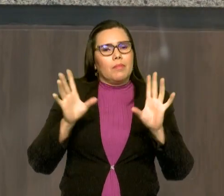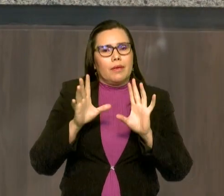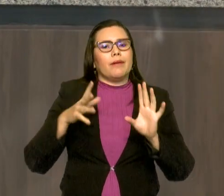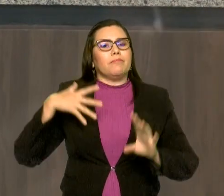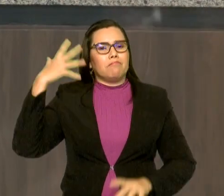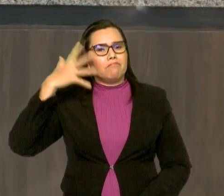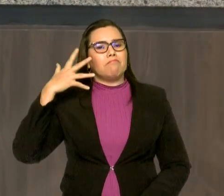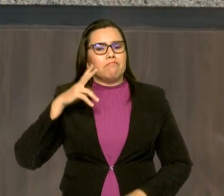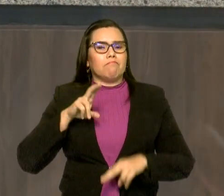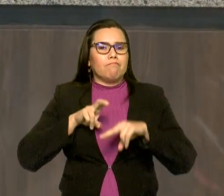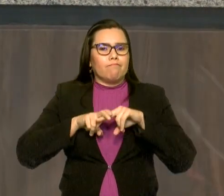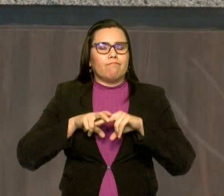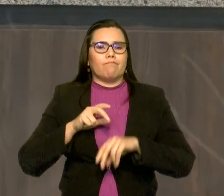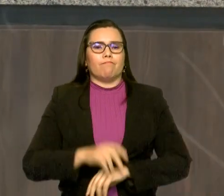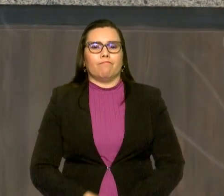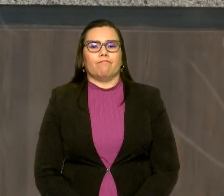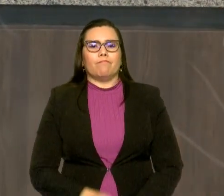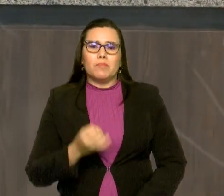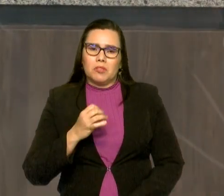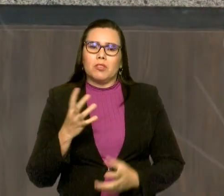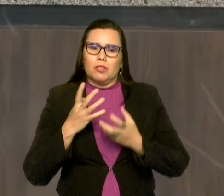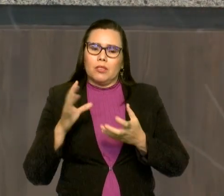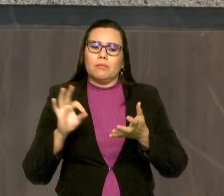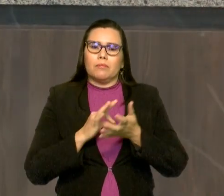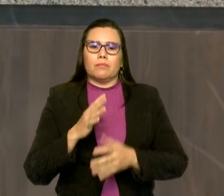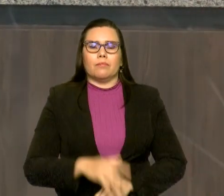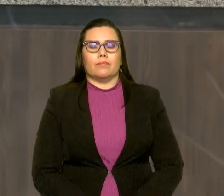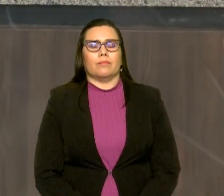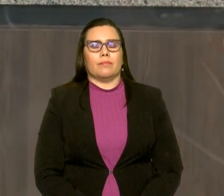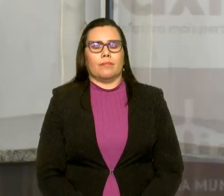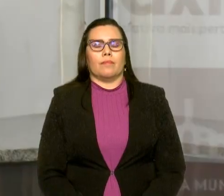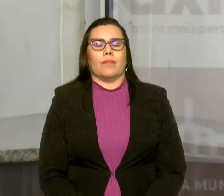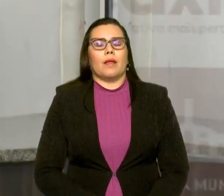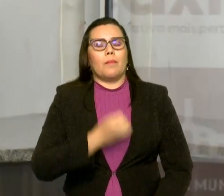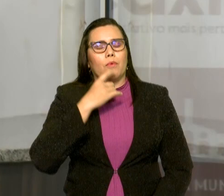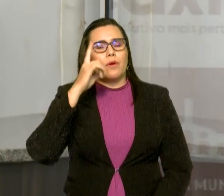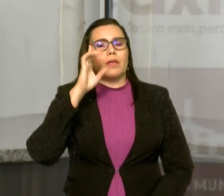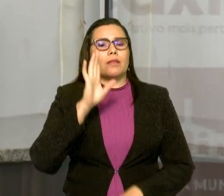para aqueles Boa que tarde. Não quiserem patrimônio. Senhores deputados,